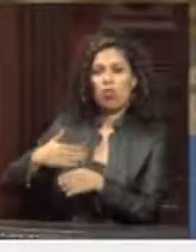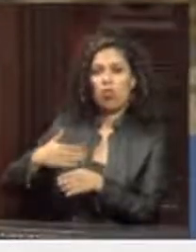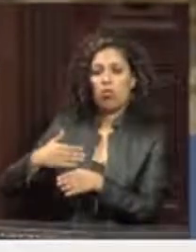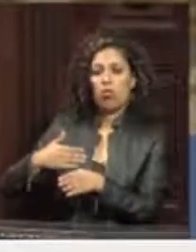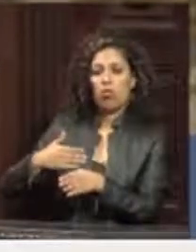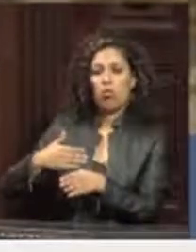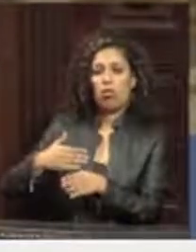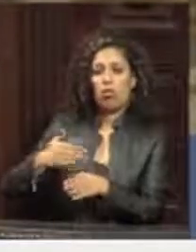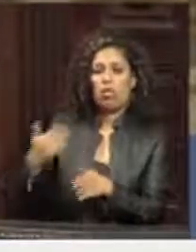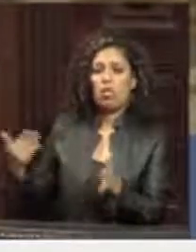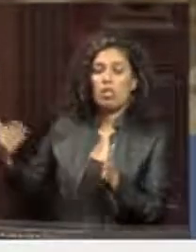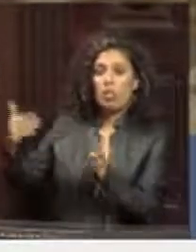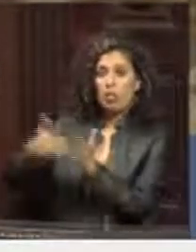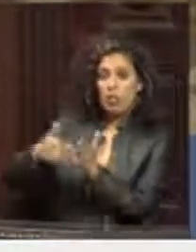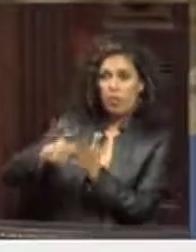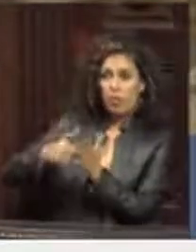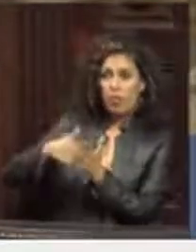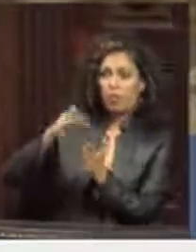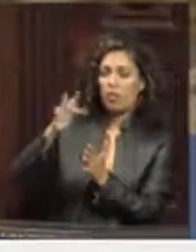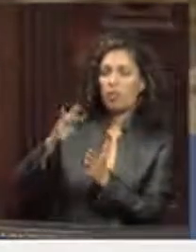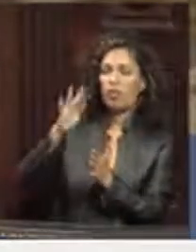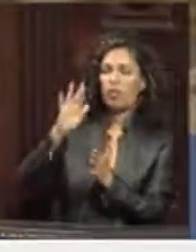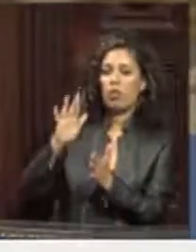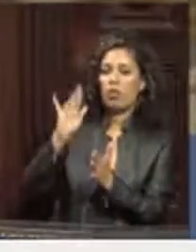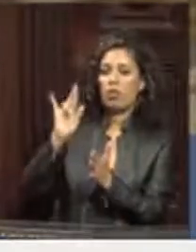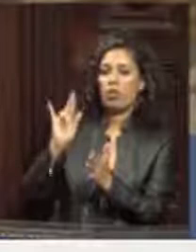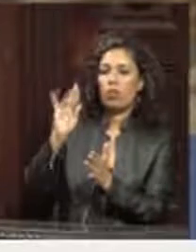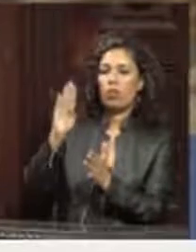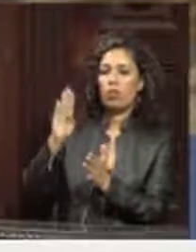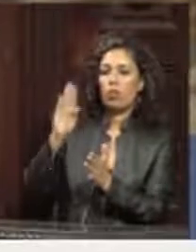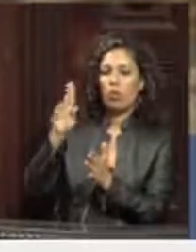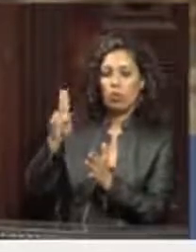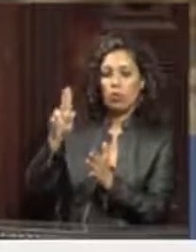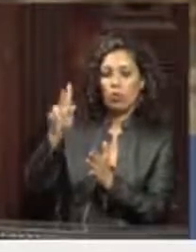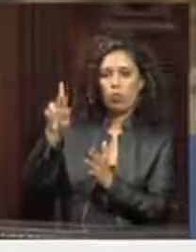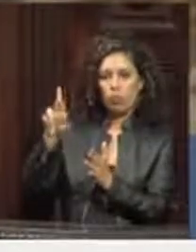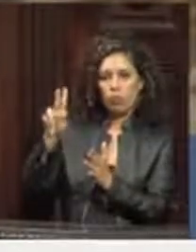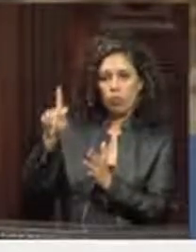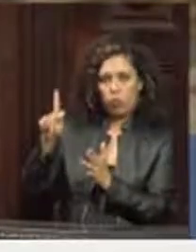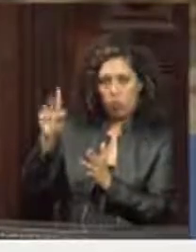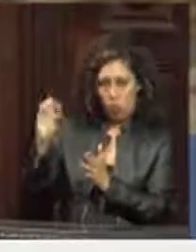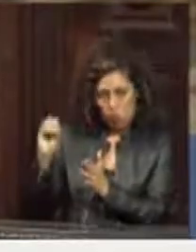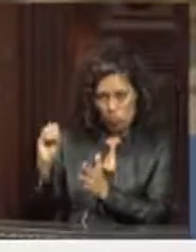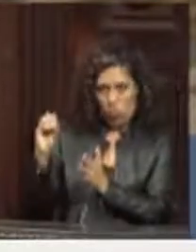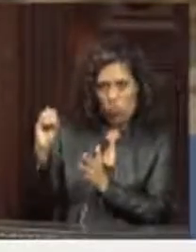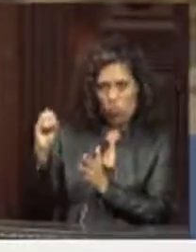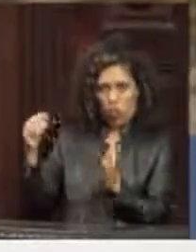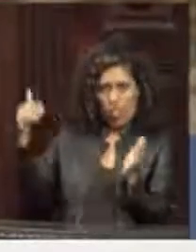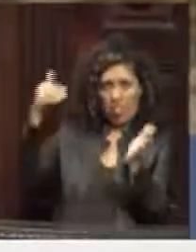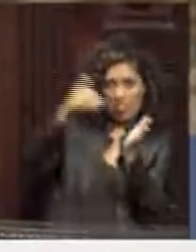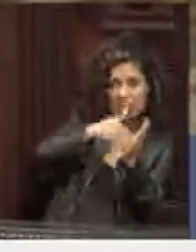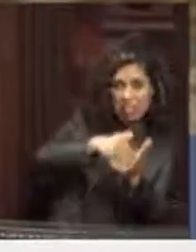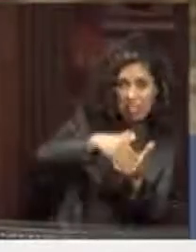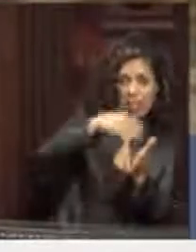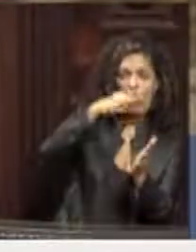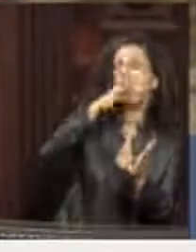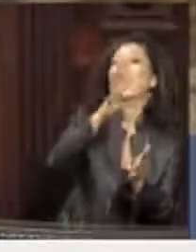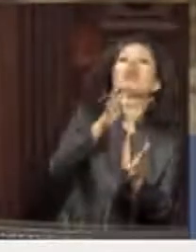estrada, deputado Serafini conhece bem, deputado Jânio também, estrada que tem 3 componentes